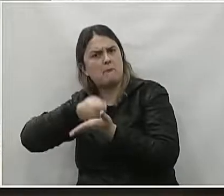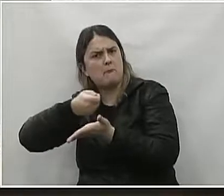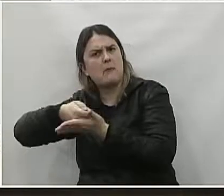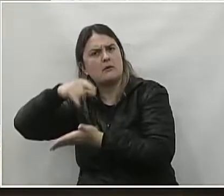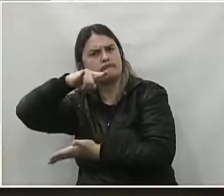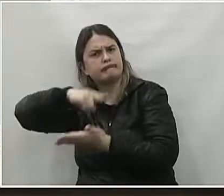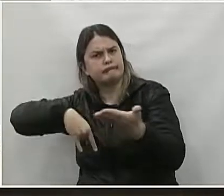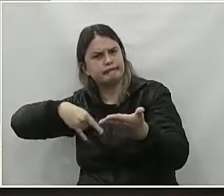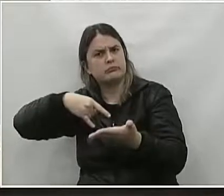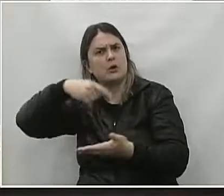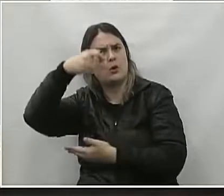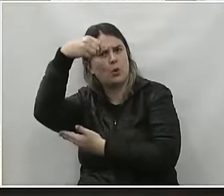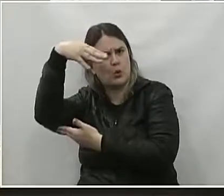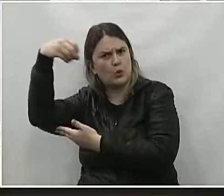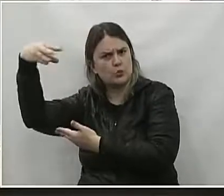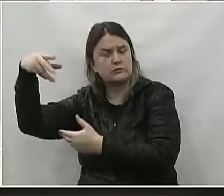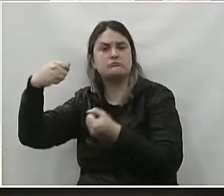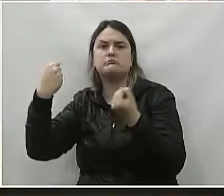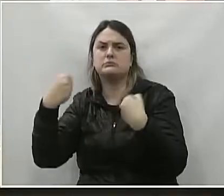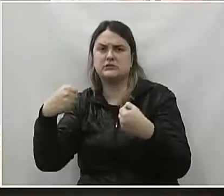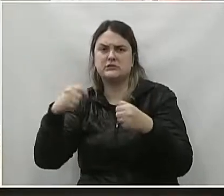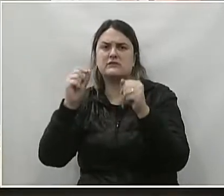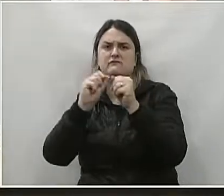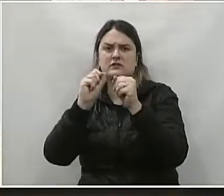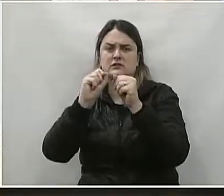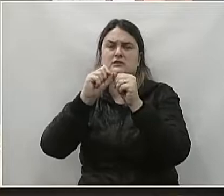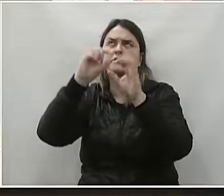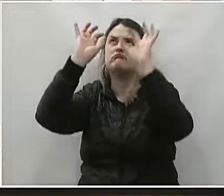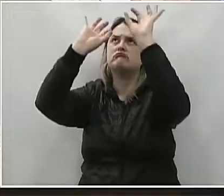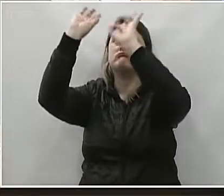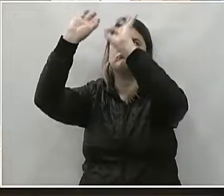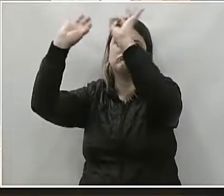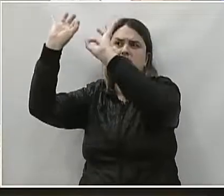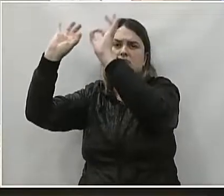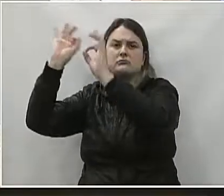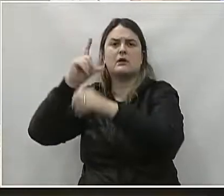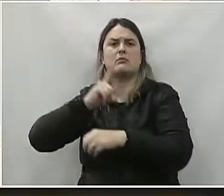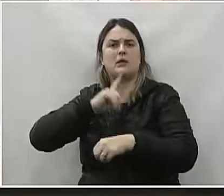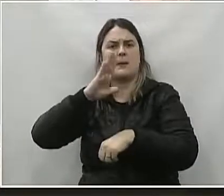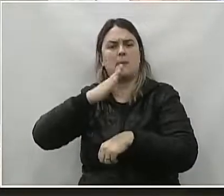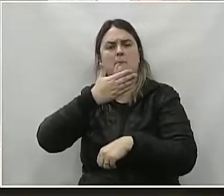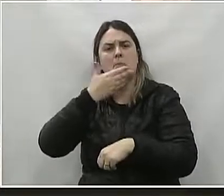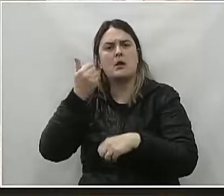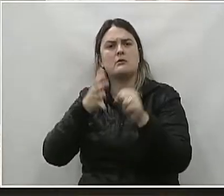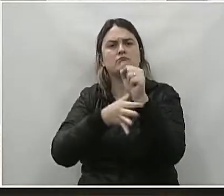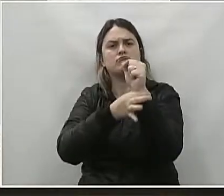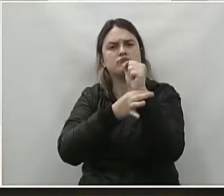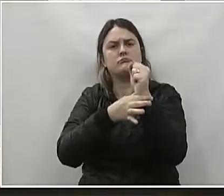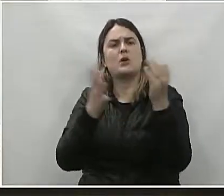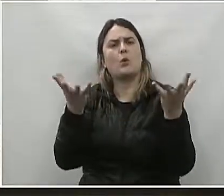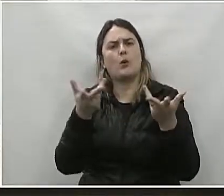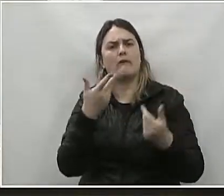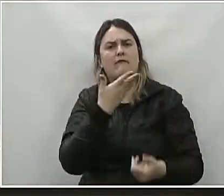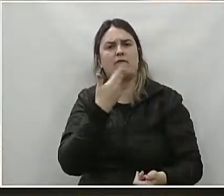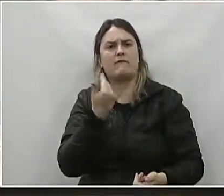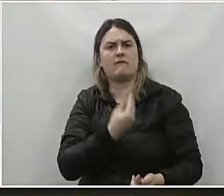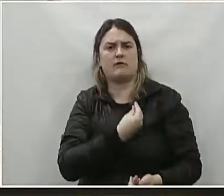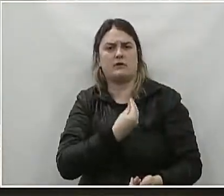iluminação pública. Por isso, se faz necessária a instalação para se ter mais segurança e qualidade de